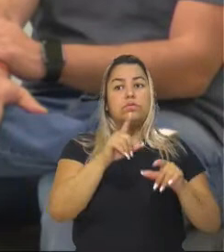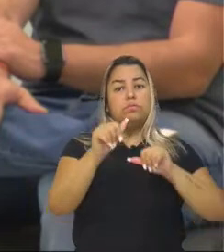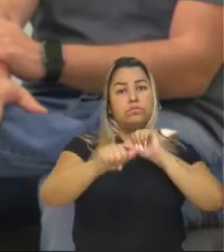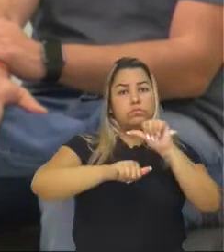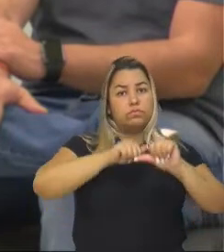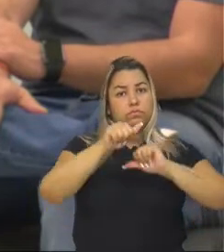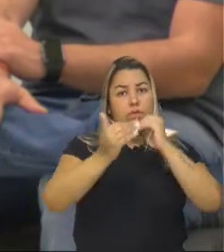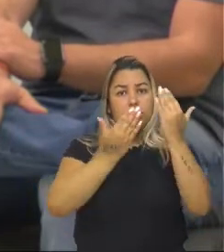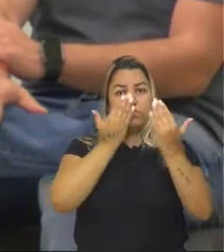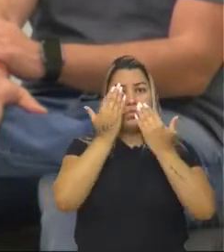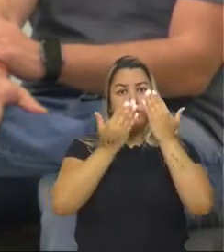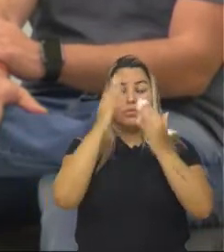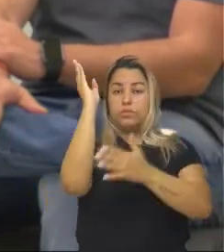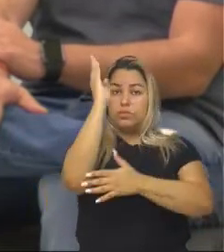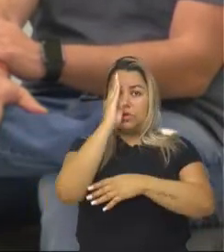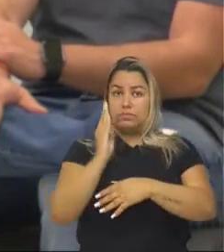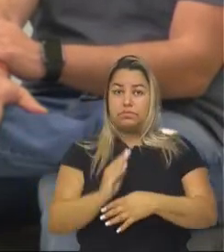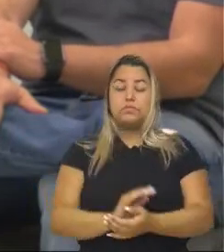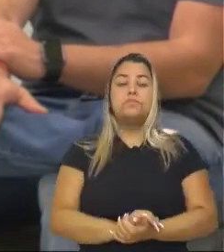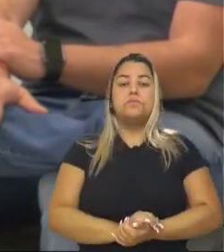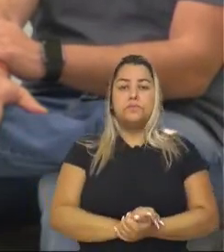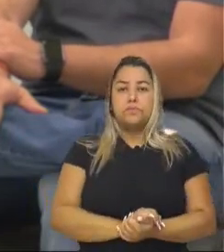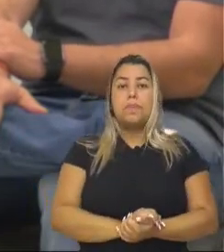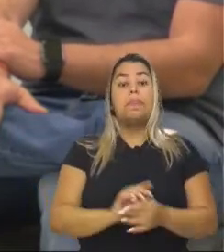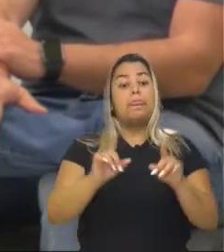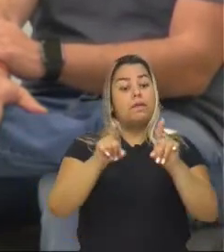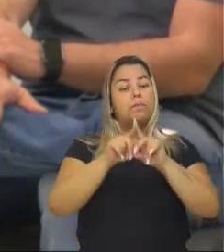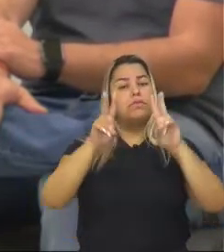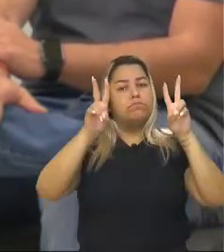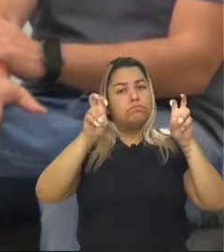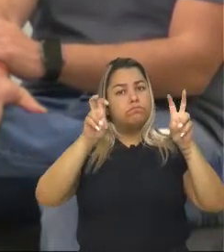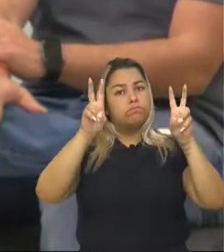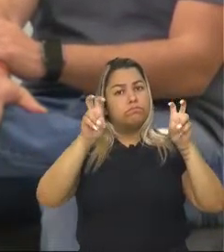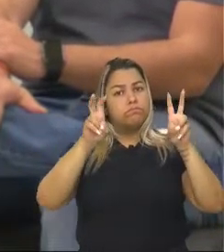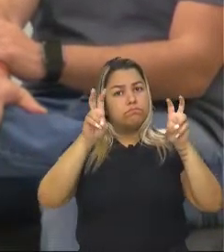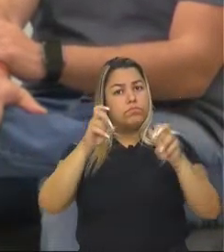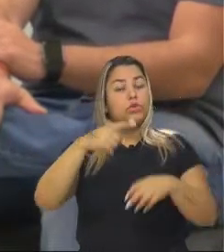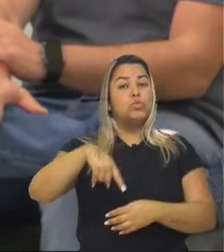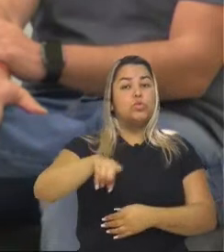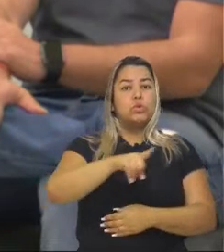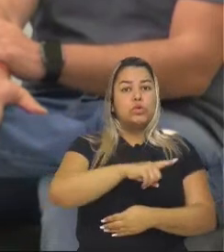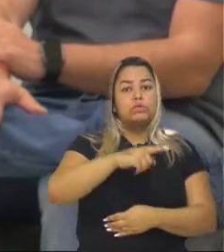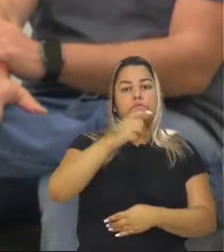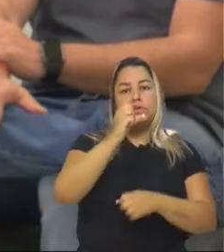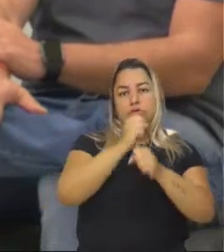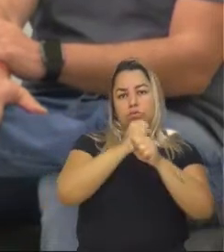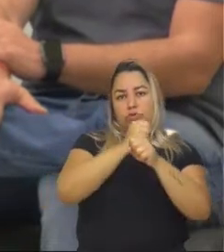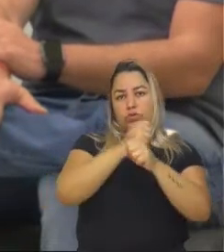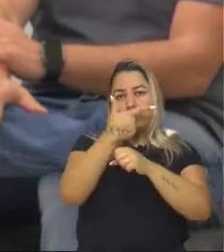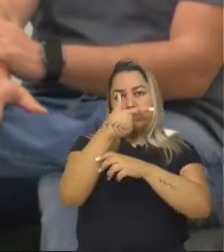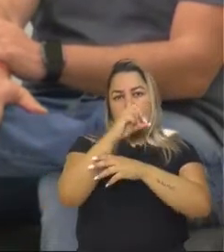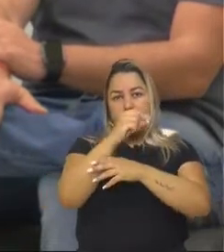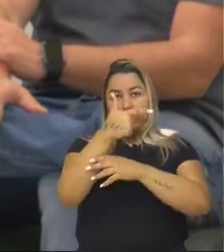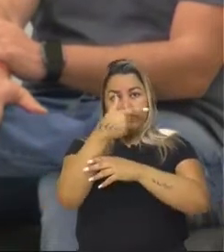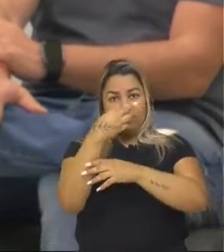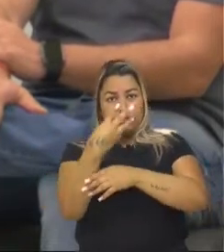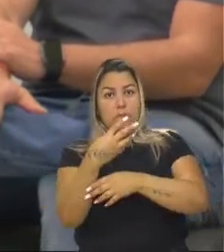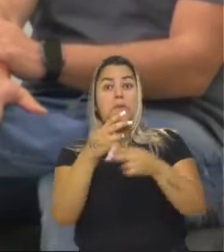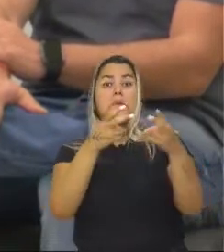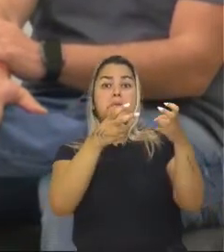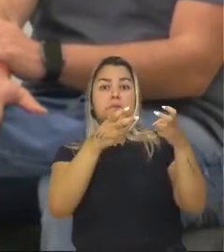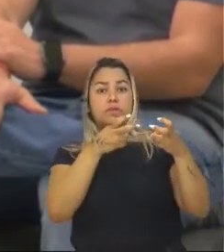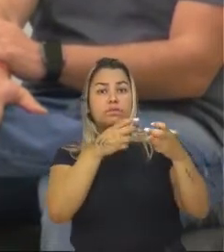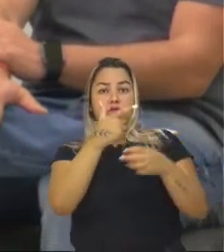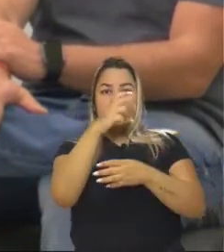a psicologia brasileira. E eu acho que esse é um tema para esse nosso ano de 2023. Como vocês percebem,